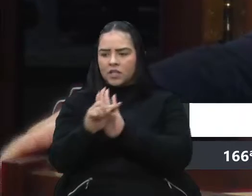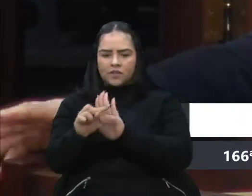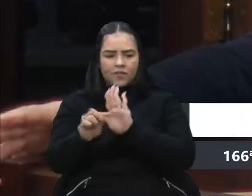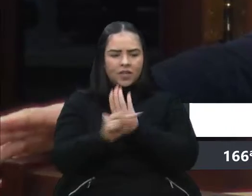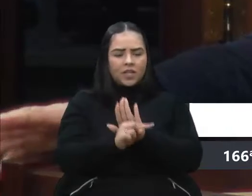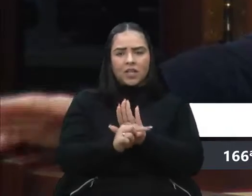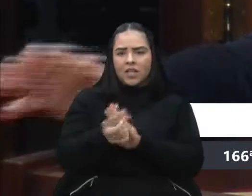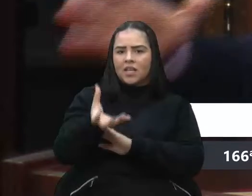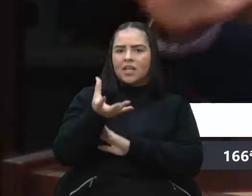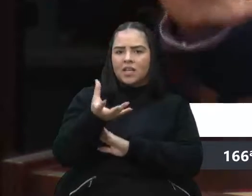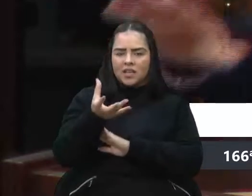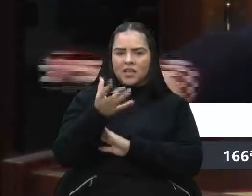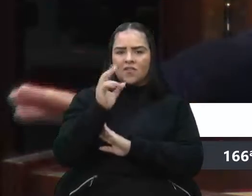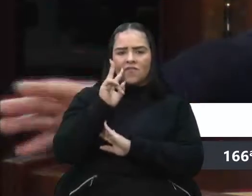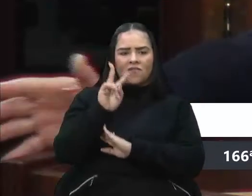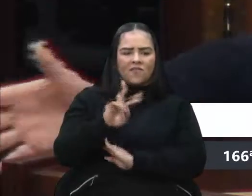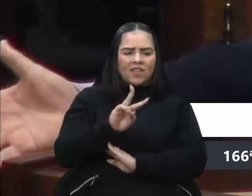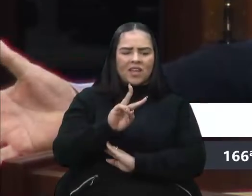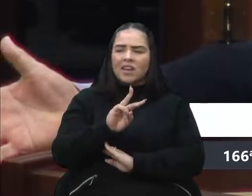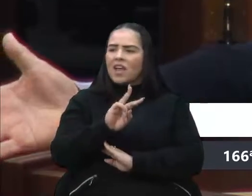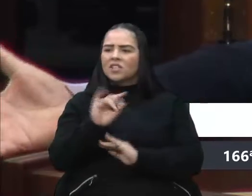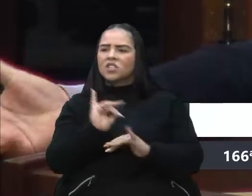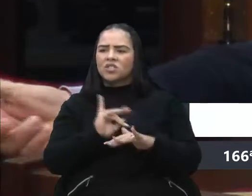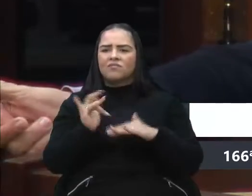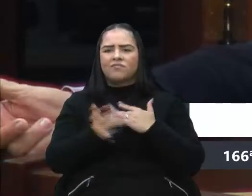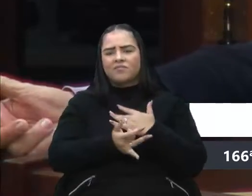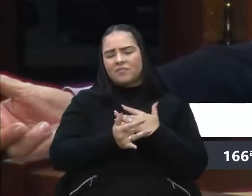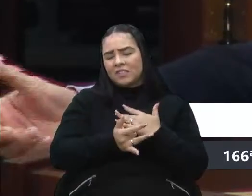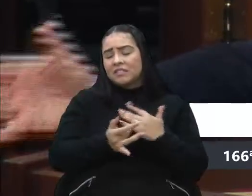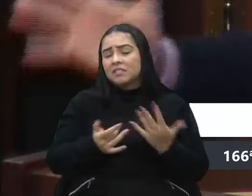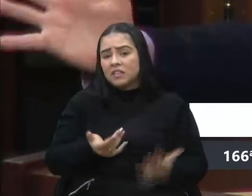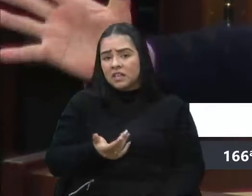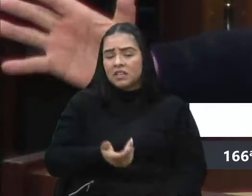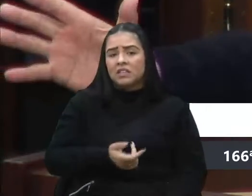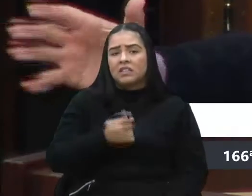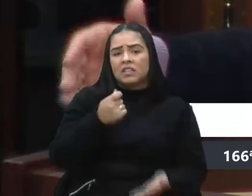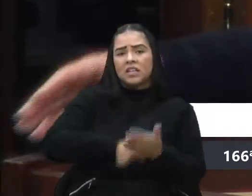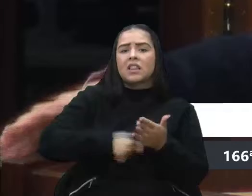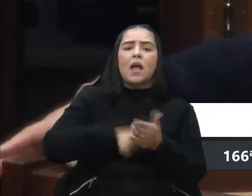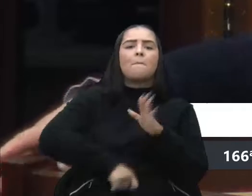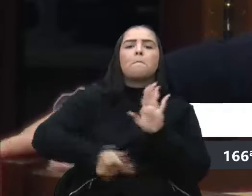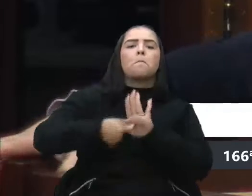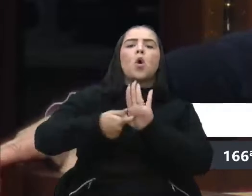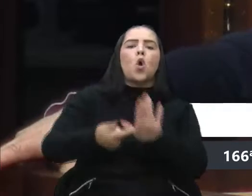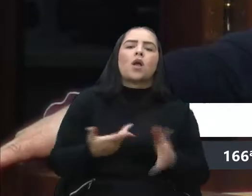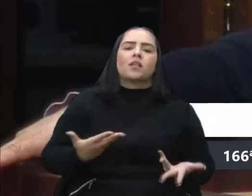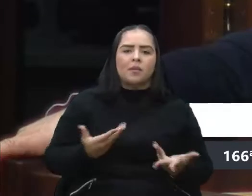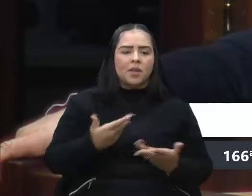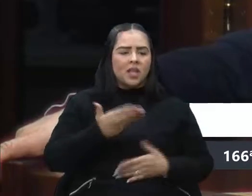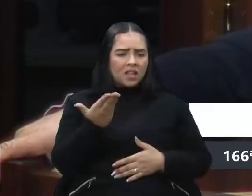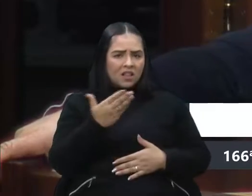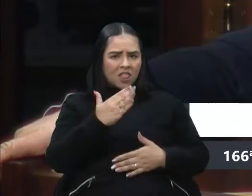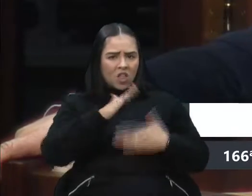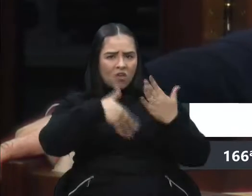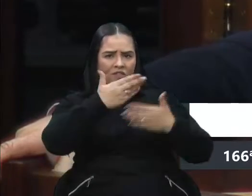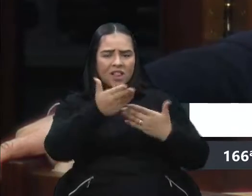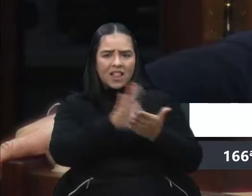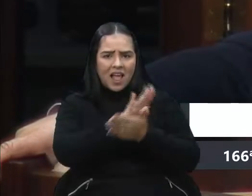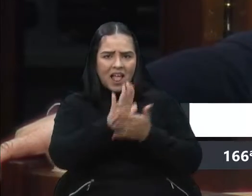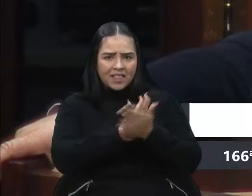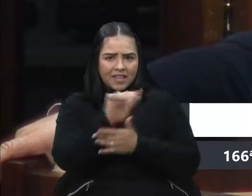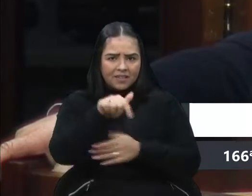querendo buscar página das redes sociais para poder aparecer ali, mas que não constrói nada para a nossa